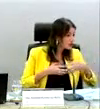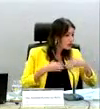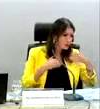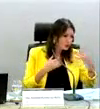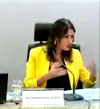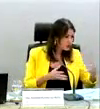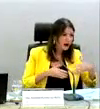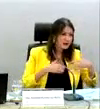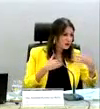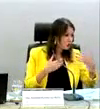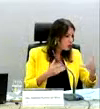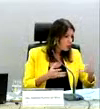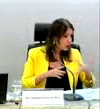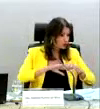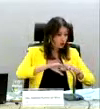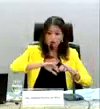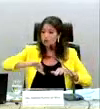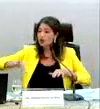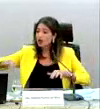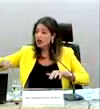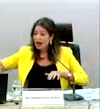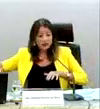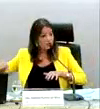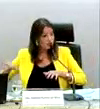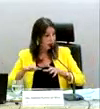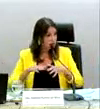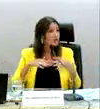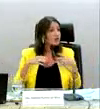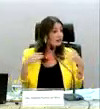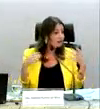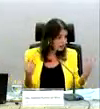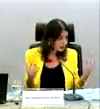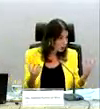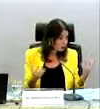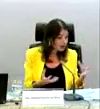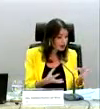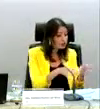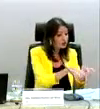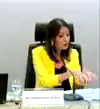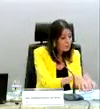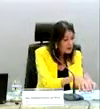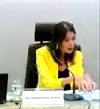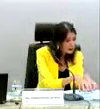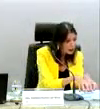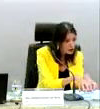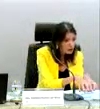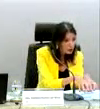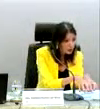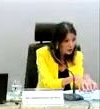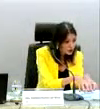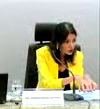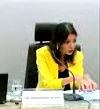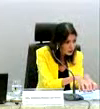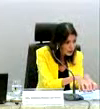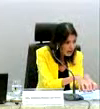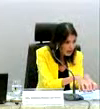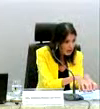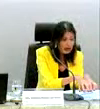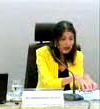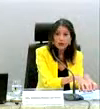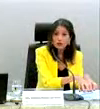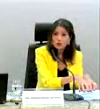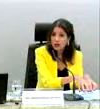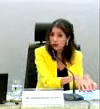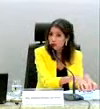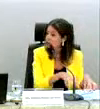políticas, por exemplo, sociais, econômicas. Nós somos alijadas desse contexto que impacta na questão doméstica e familiar.